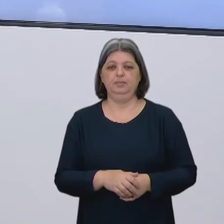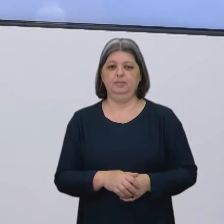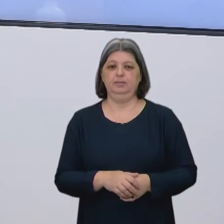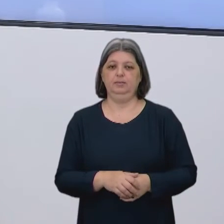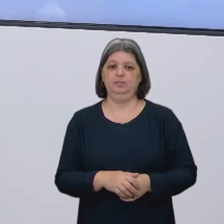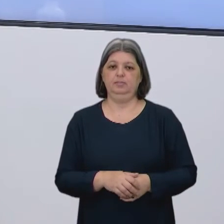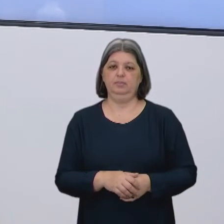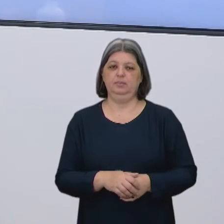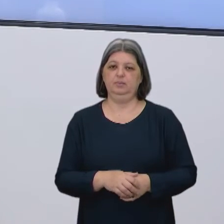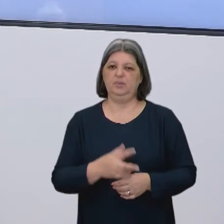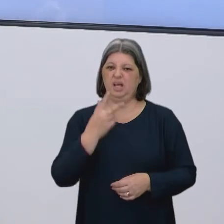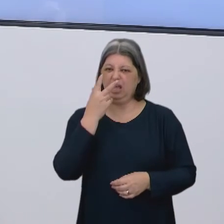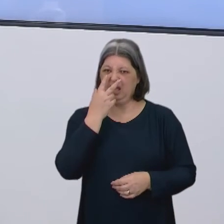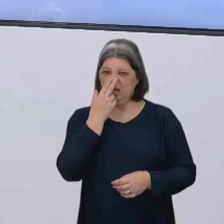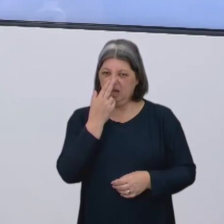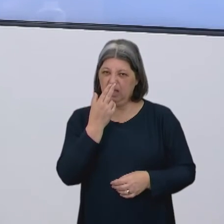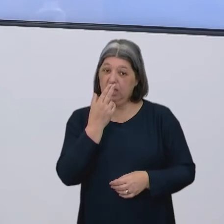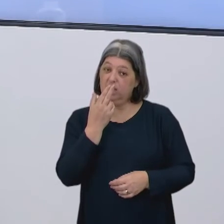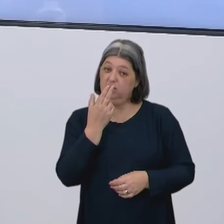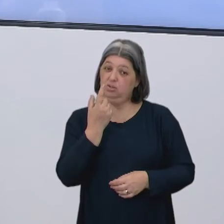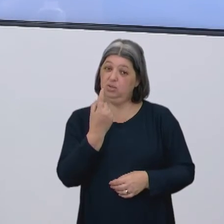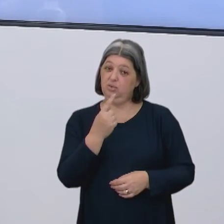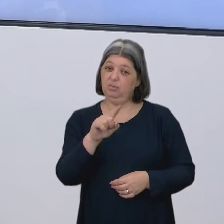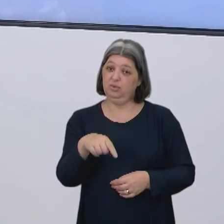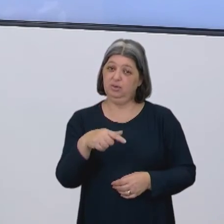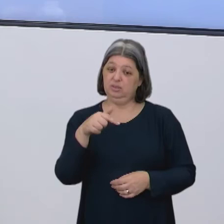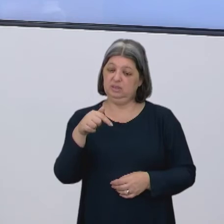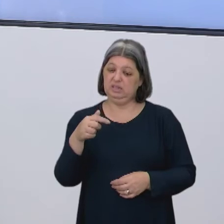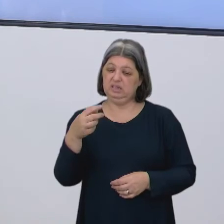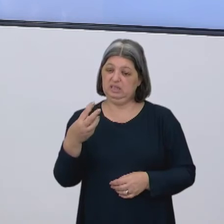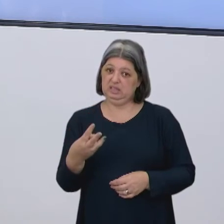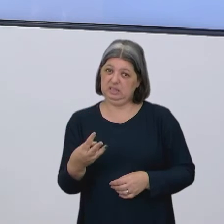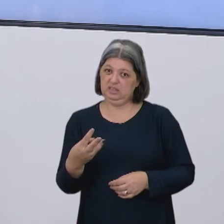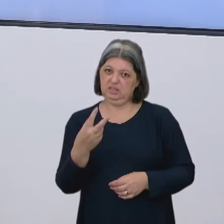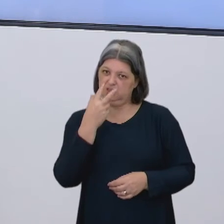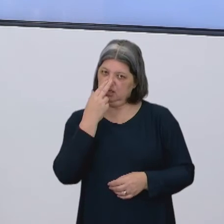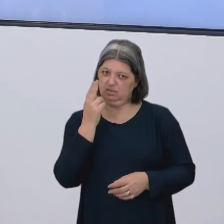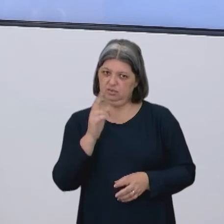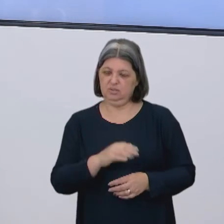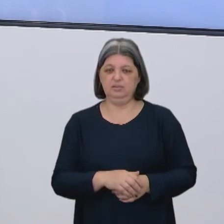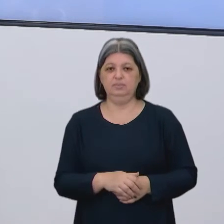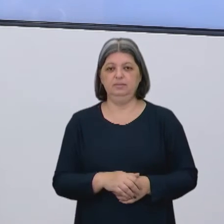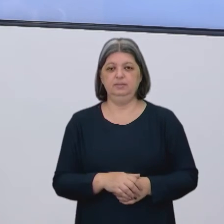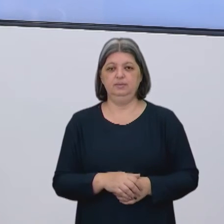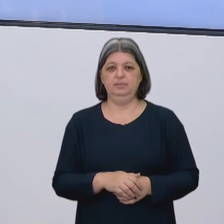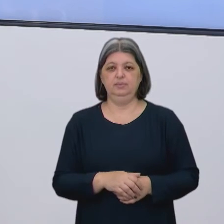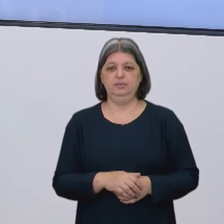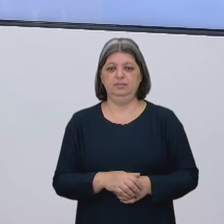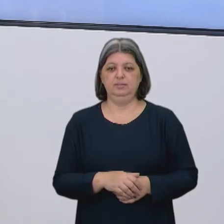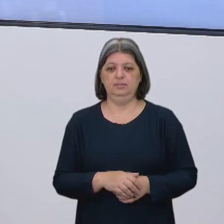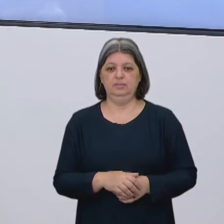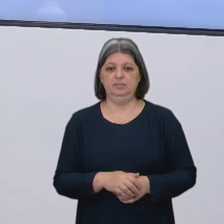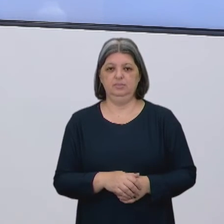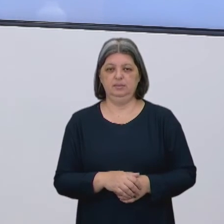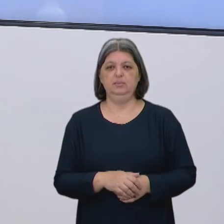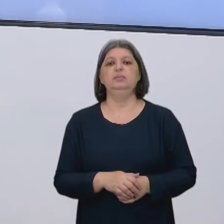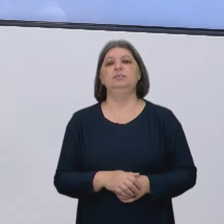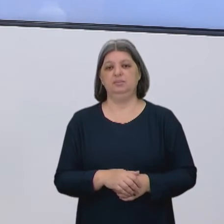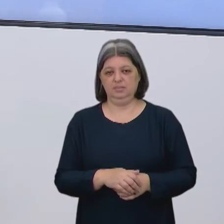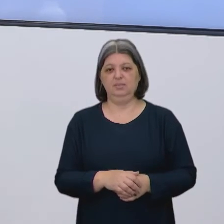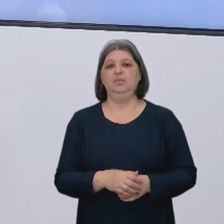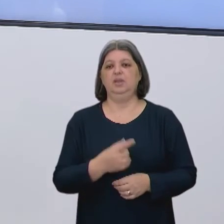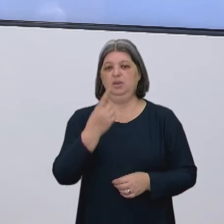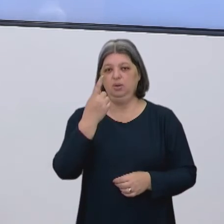acho que é 1,73, mas vai que eu tô louca, né? Então vamos virar aqui, ó. Raiz quadrada de 3,